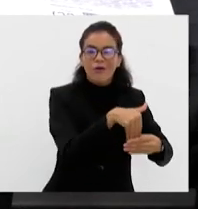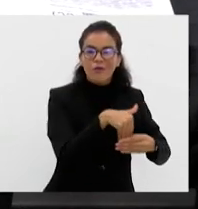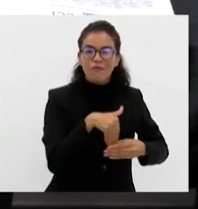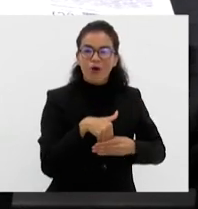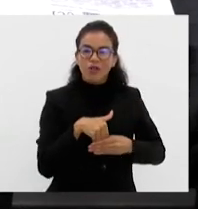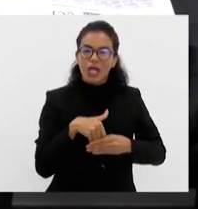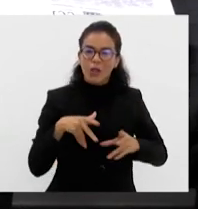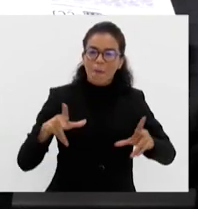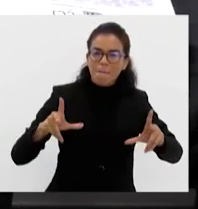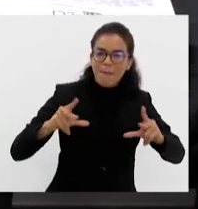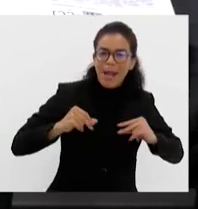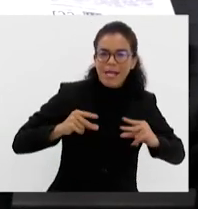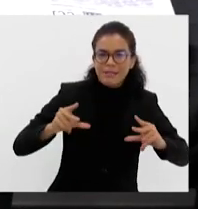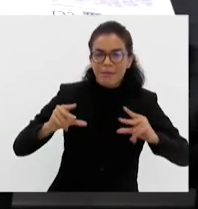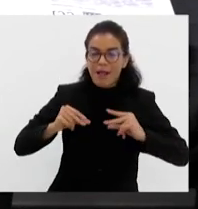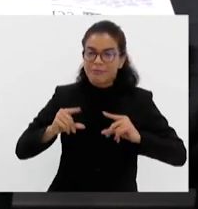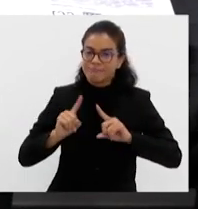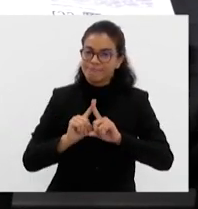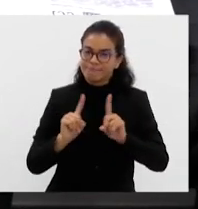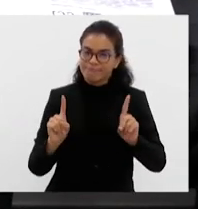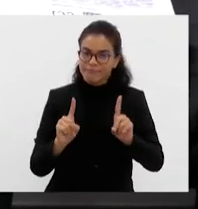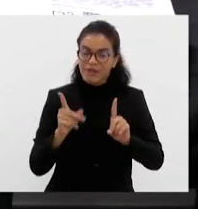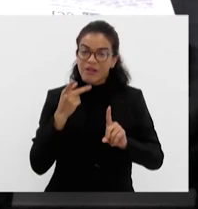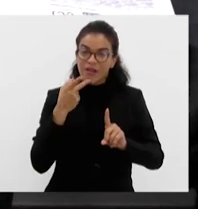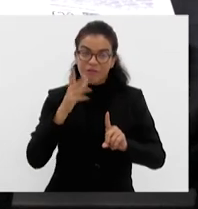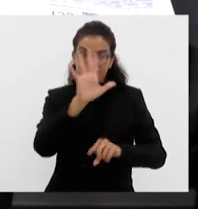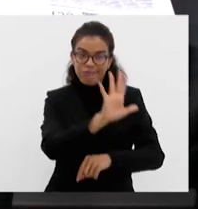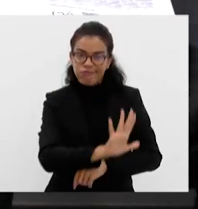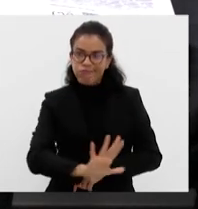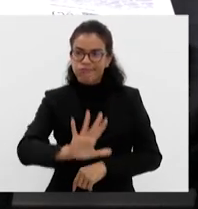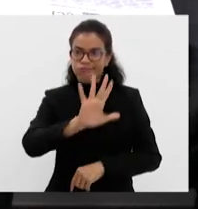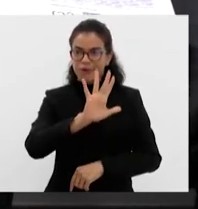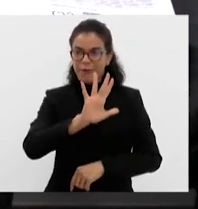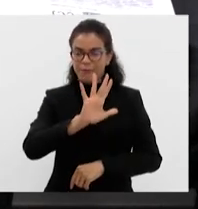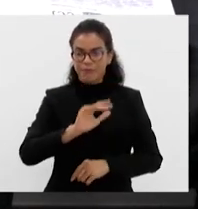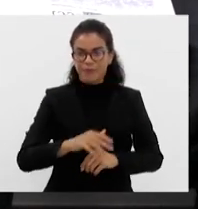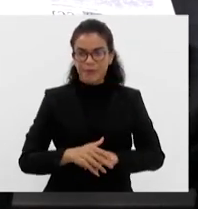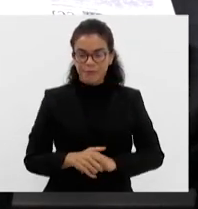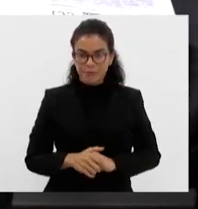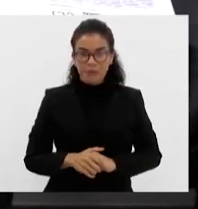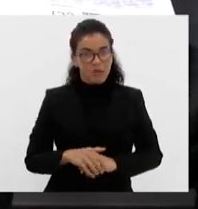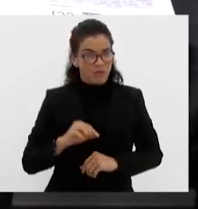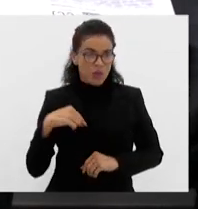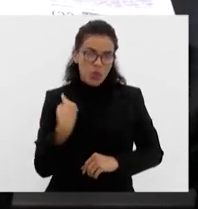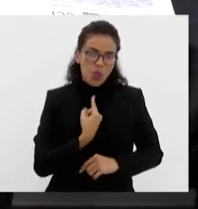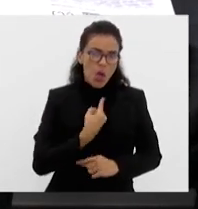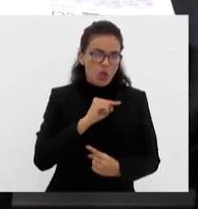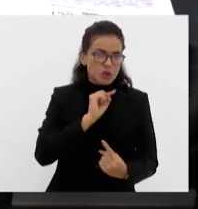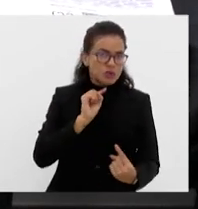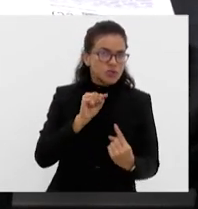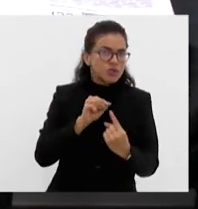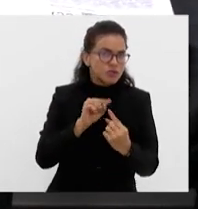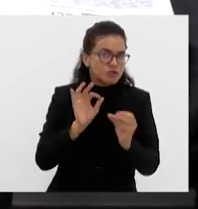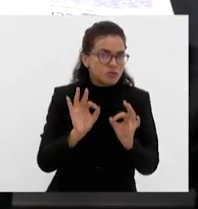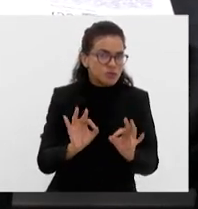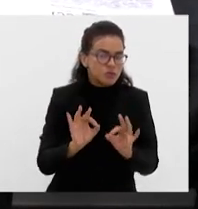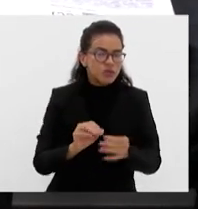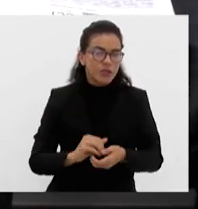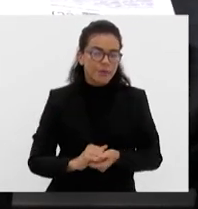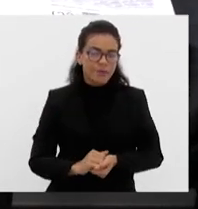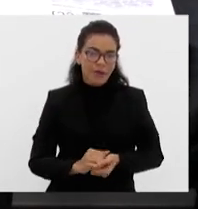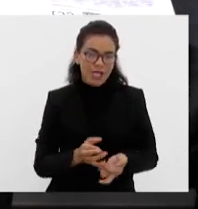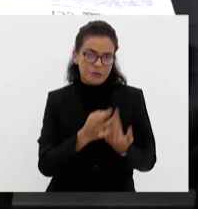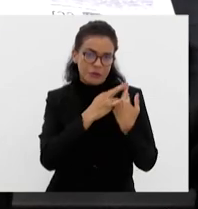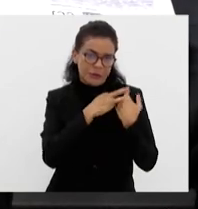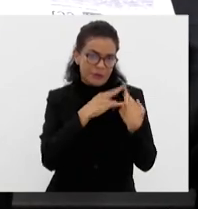votando forma. Perfeito. Então, por via de consequência... E é a nossa missão, né? Exatamente. Nós não